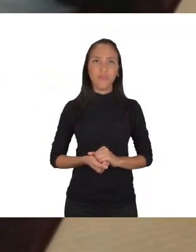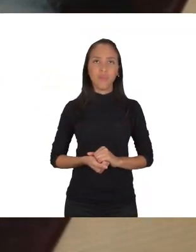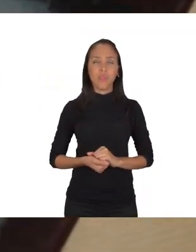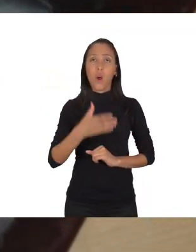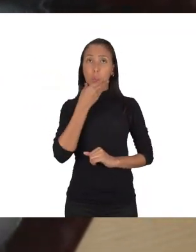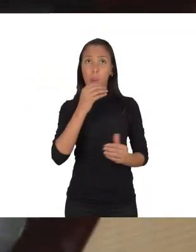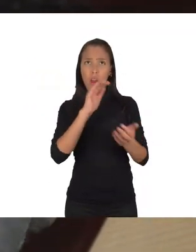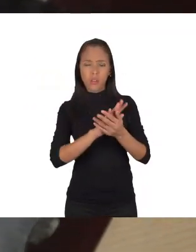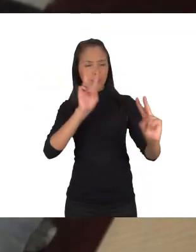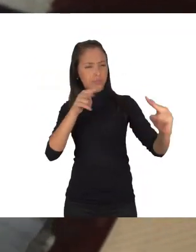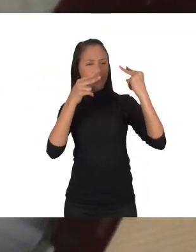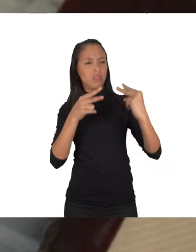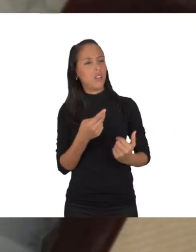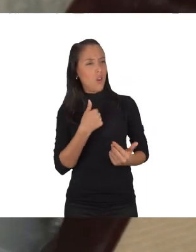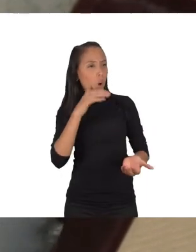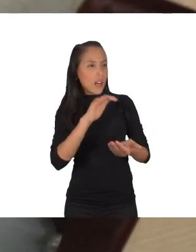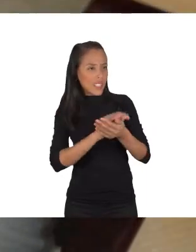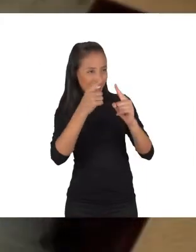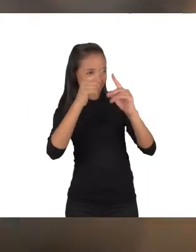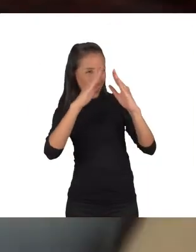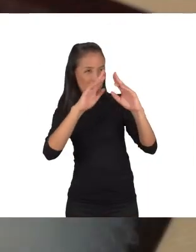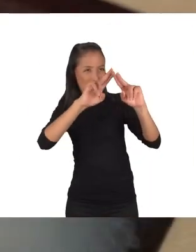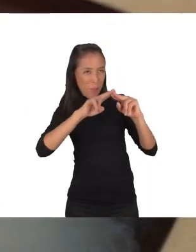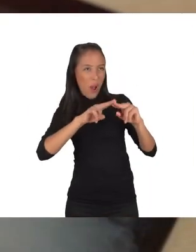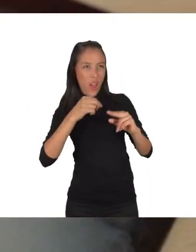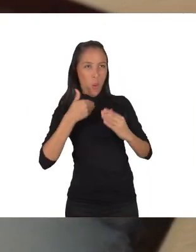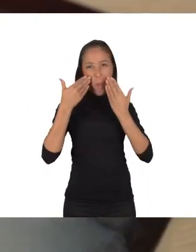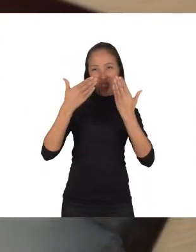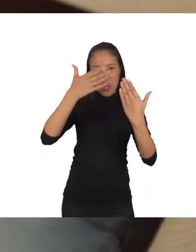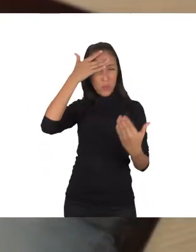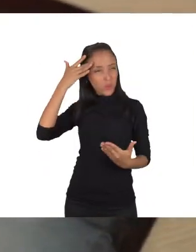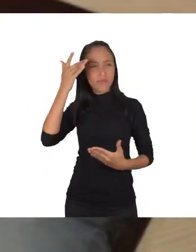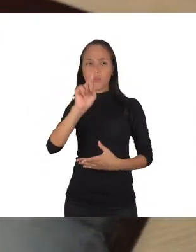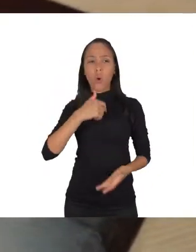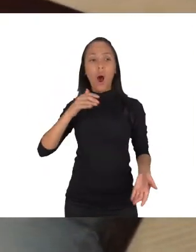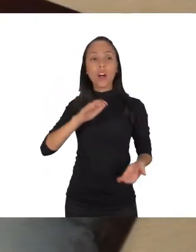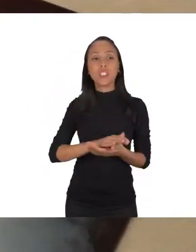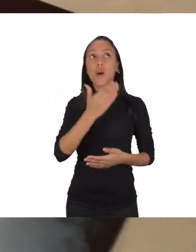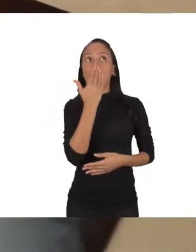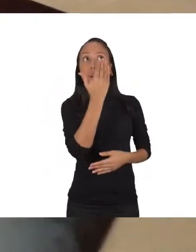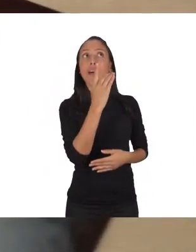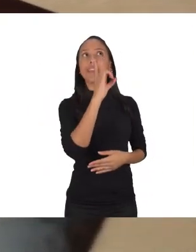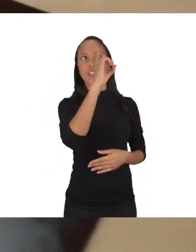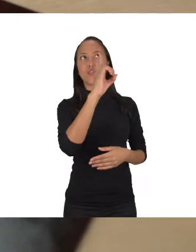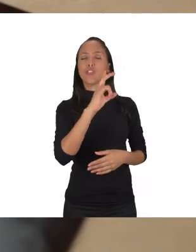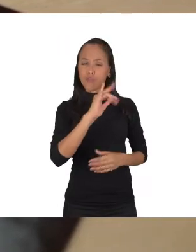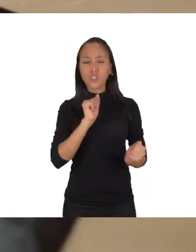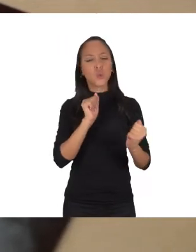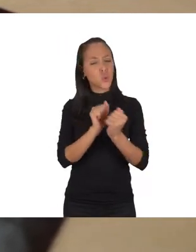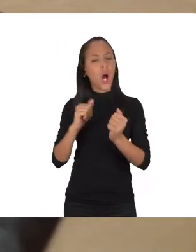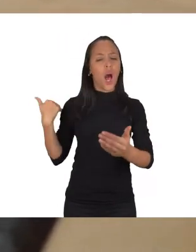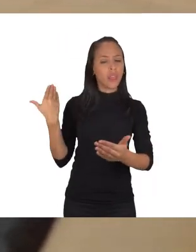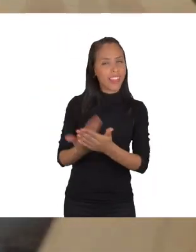assim e falou: a gente casou na igreja, não foi pros convidados, foi entre eu e Deus, e a gente vai ficar junto nessa. E como estamos juntos até